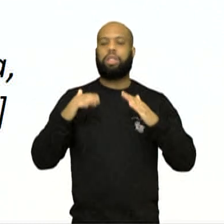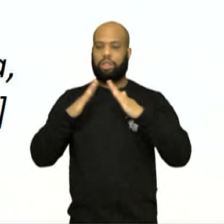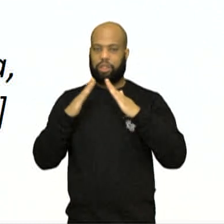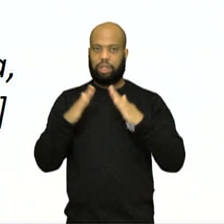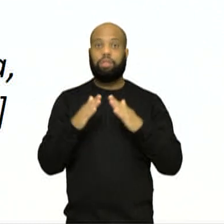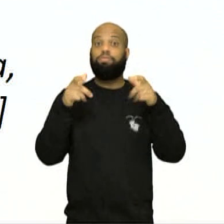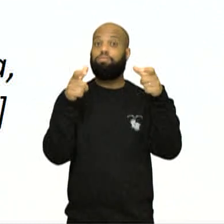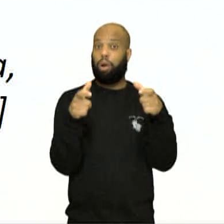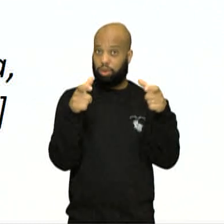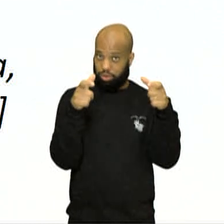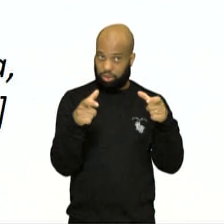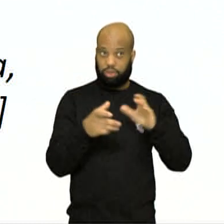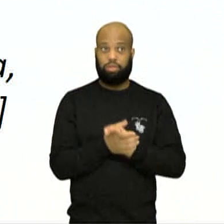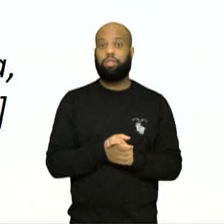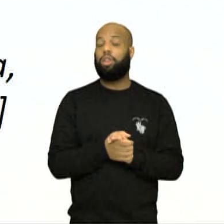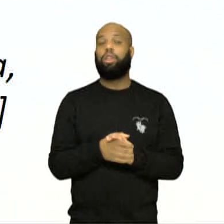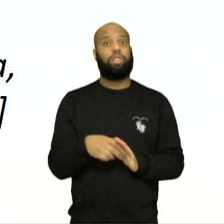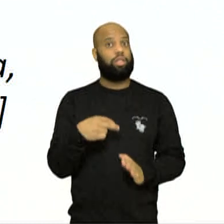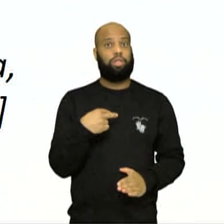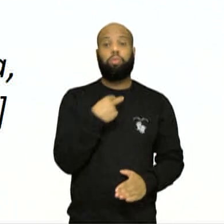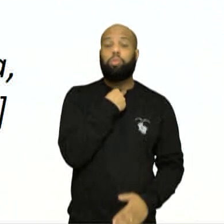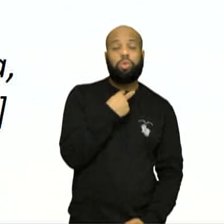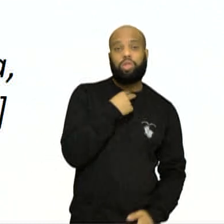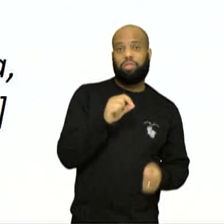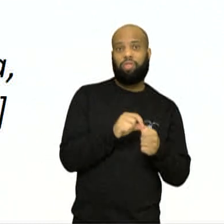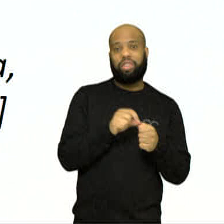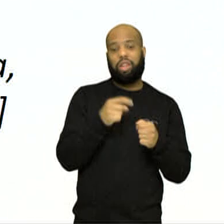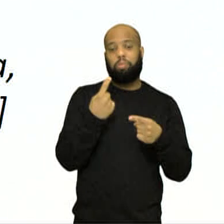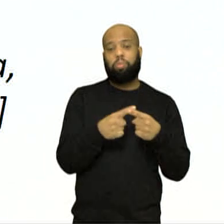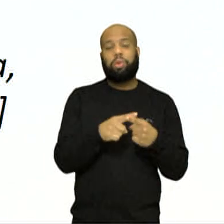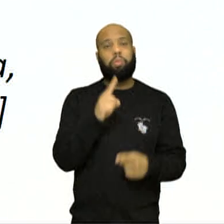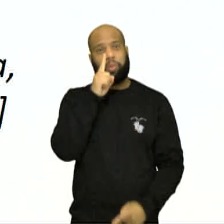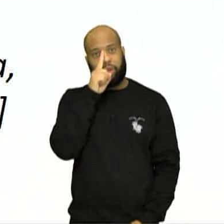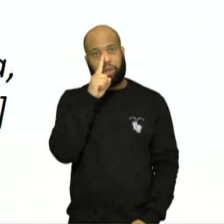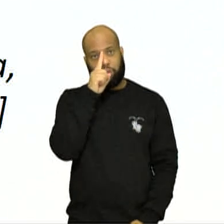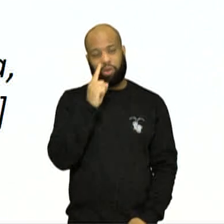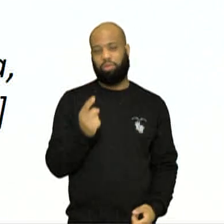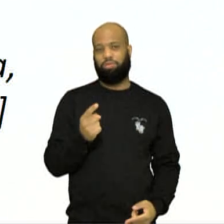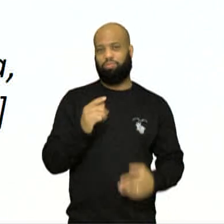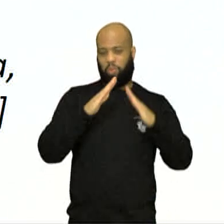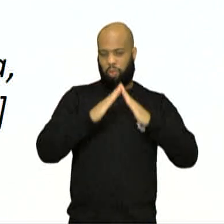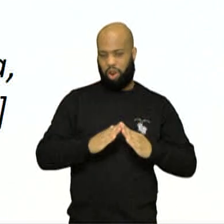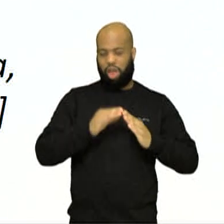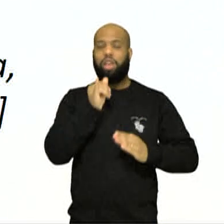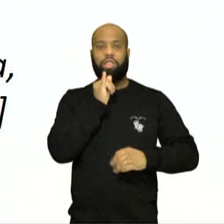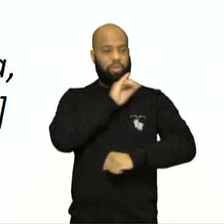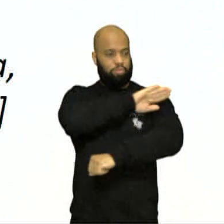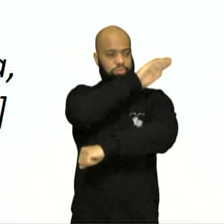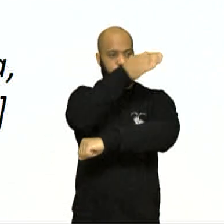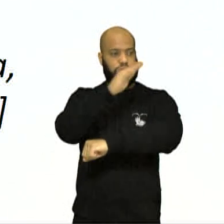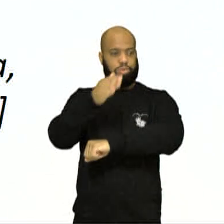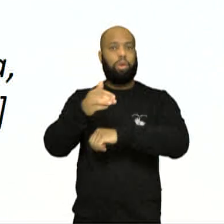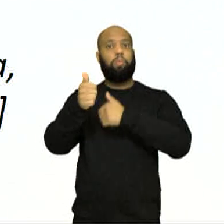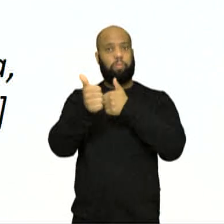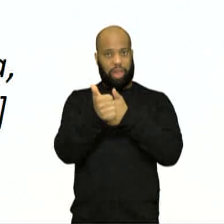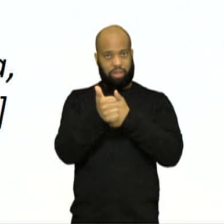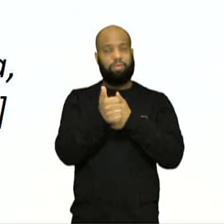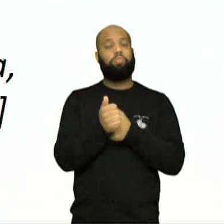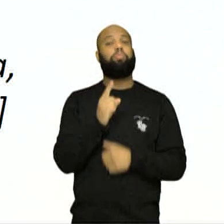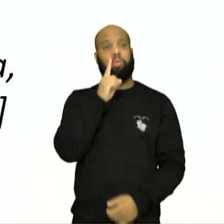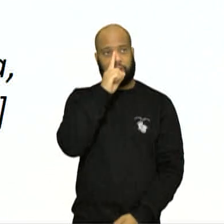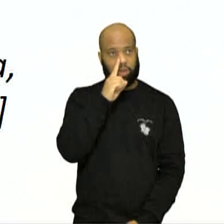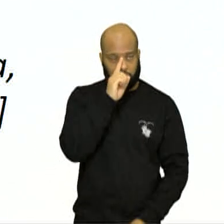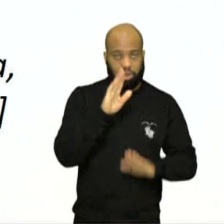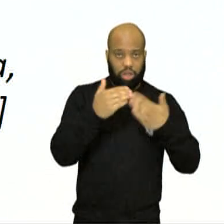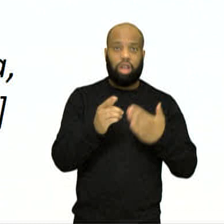em locais que não deveriam, que são locais de risco, como encostas, morros, entre outros. Então,